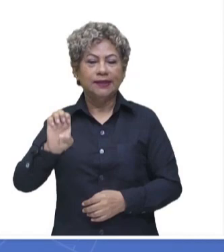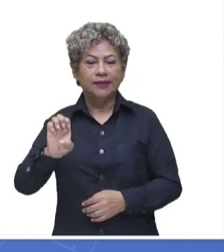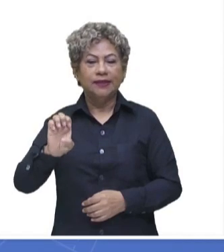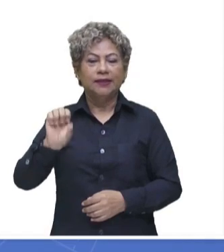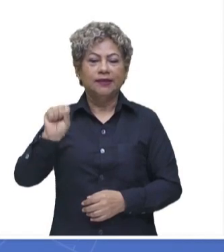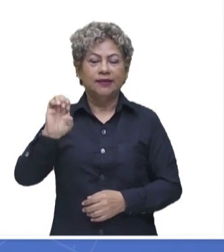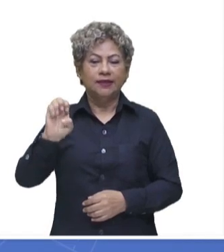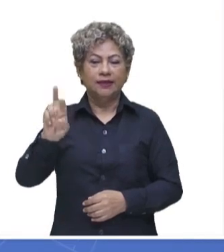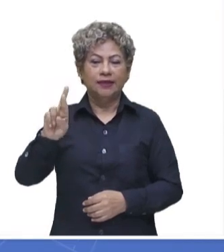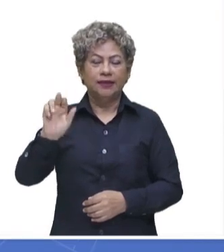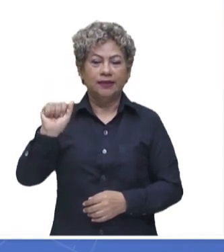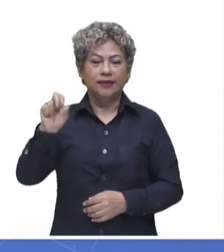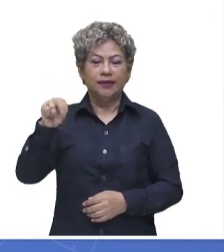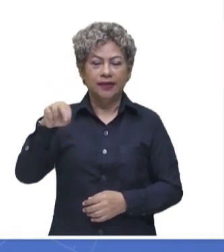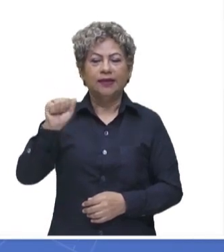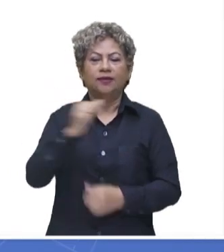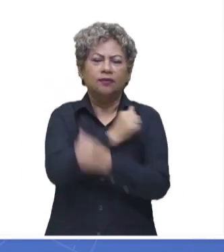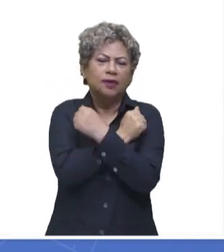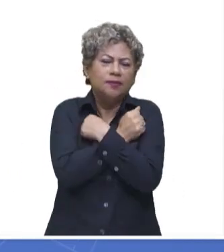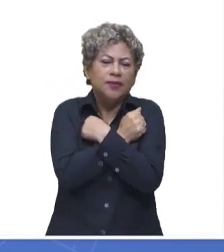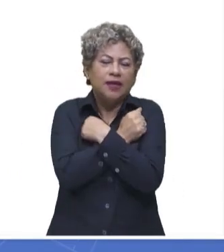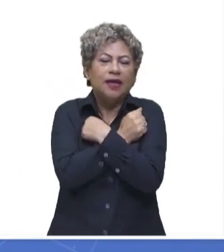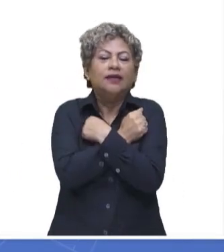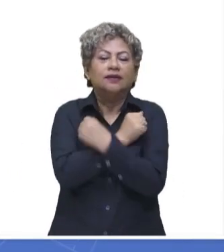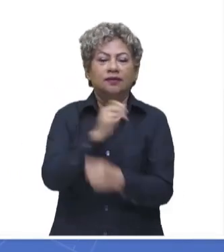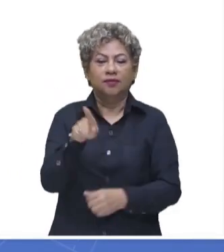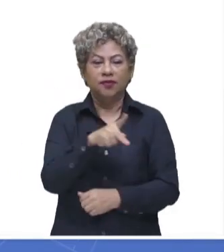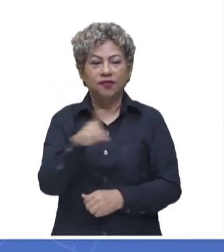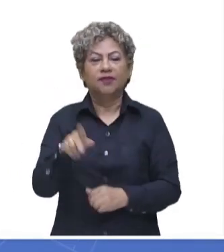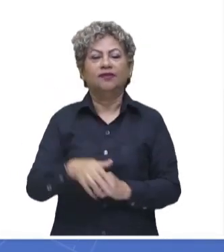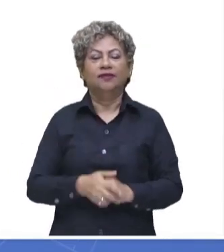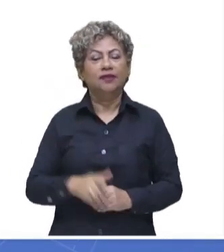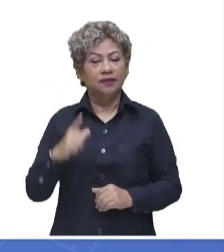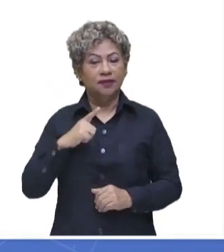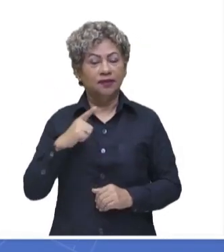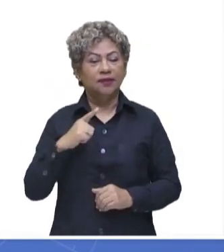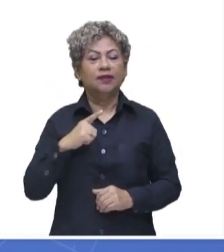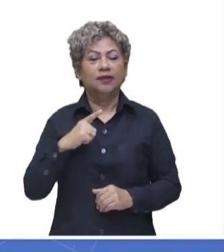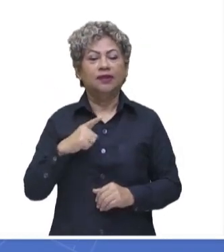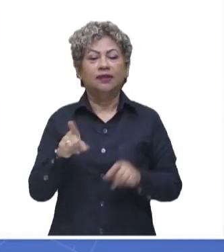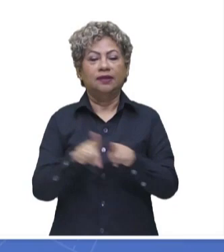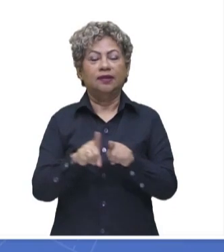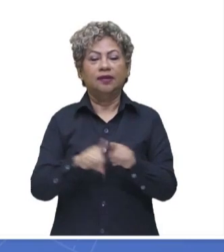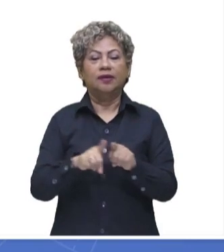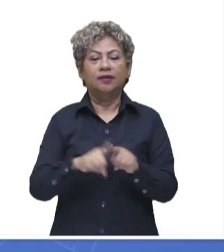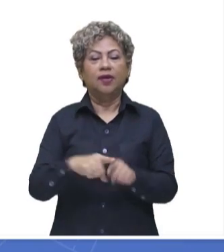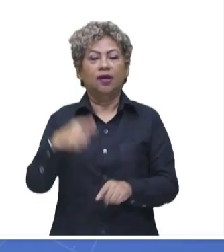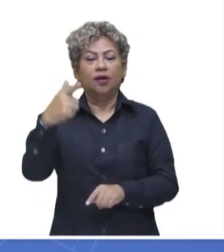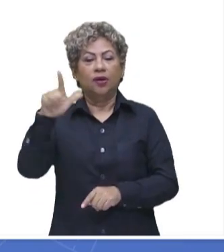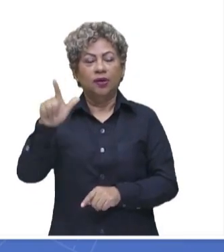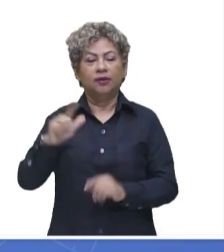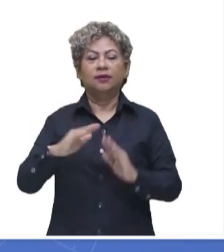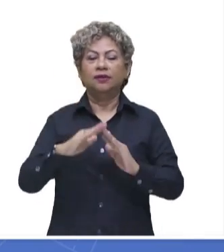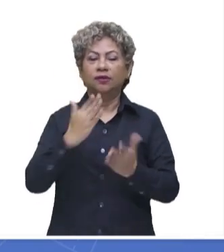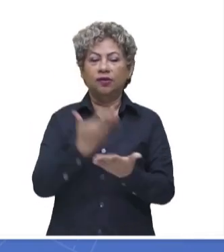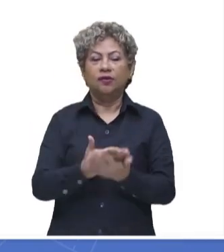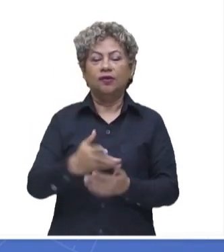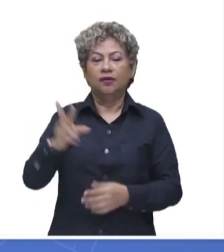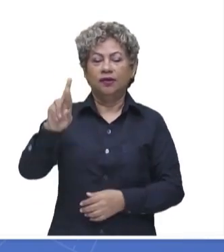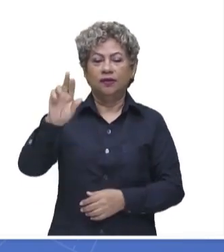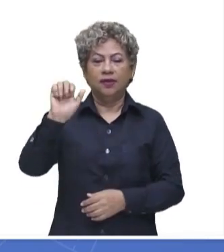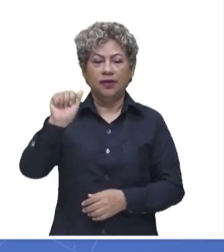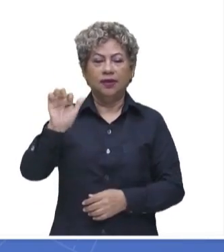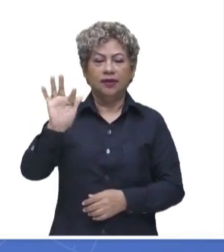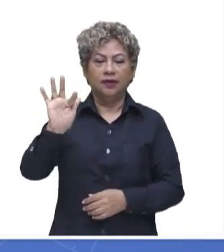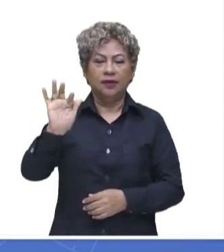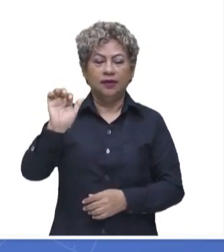a todos os colegas aí do Eunice Serrano. A gente tem mais participação, olha só, a letra B, diz aí o Rafael. Ele